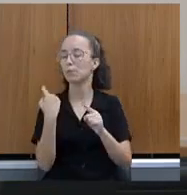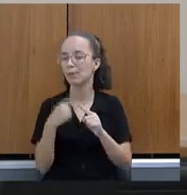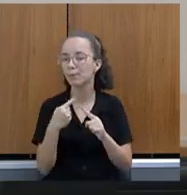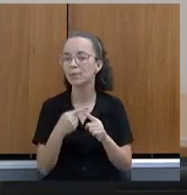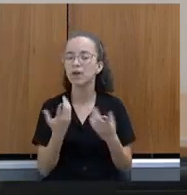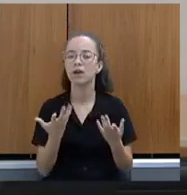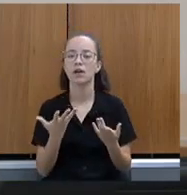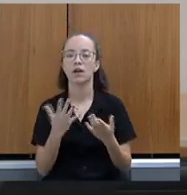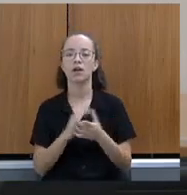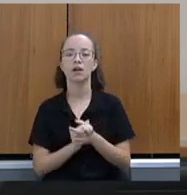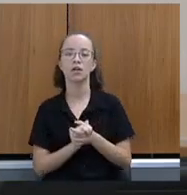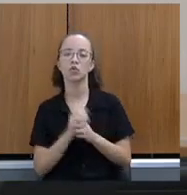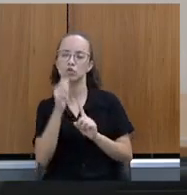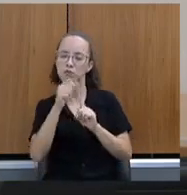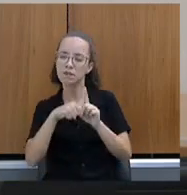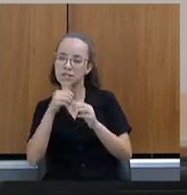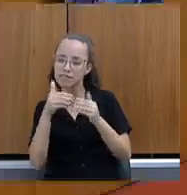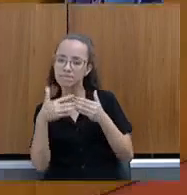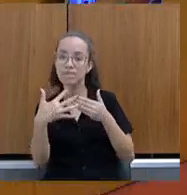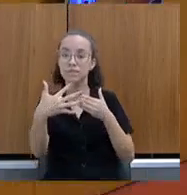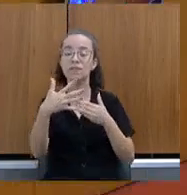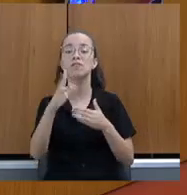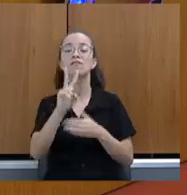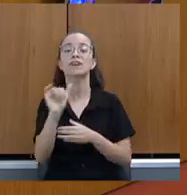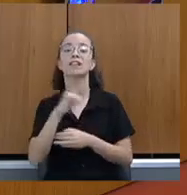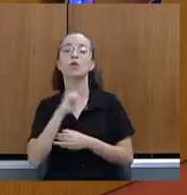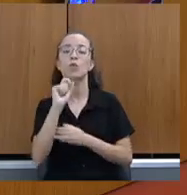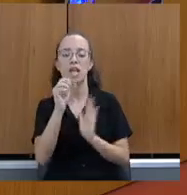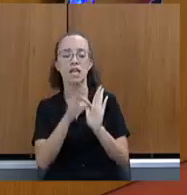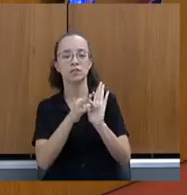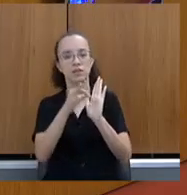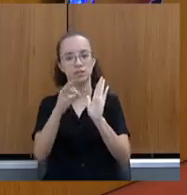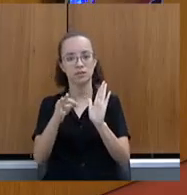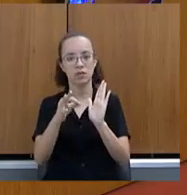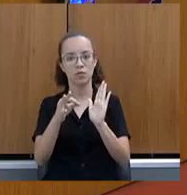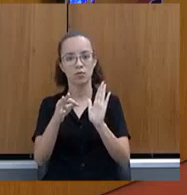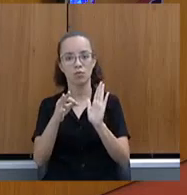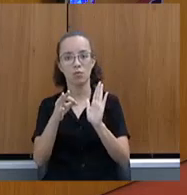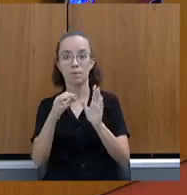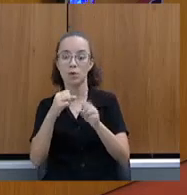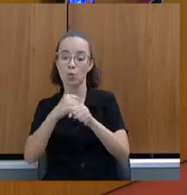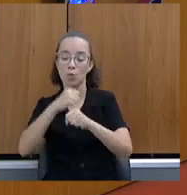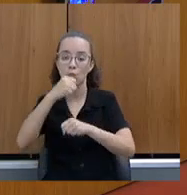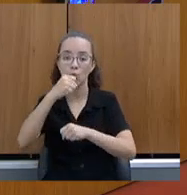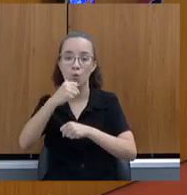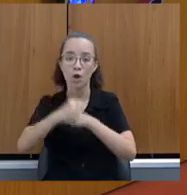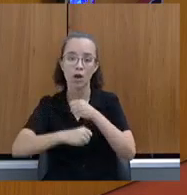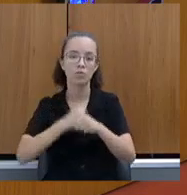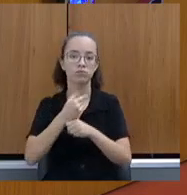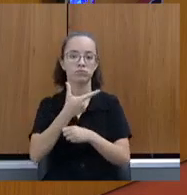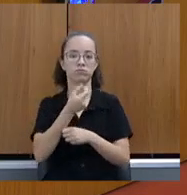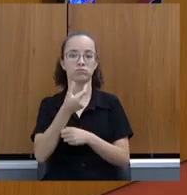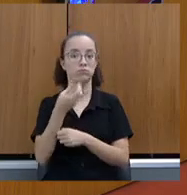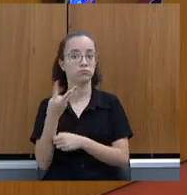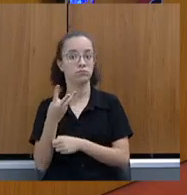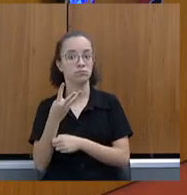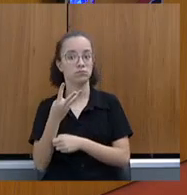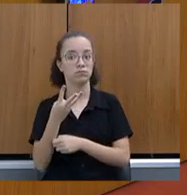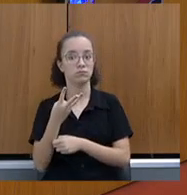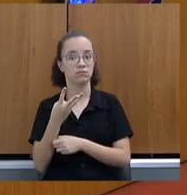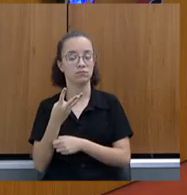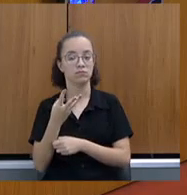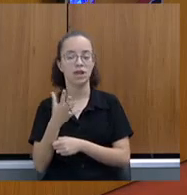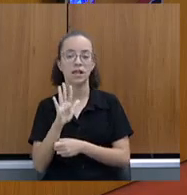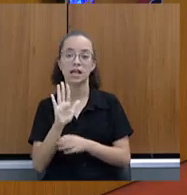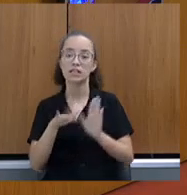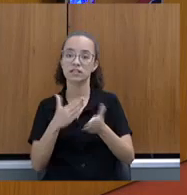nos próximos meses nós teremos as indicações já para o exercício 2023 né quem sabe a secretaria